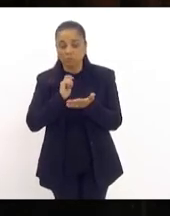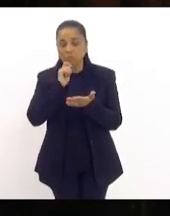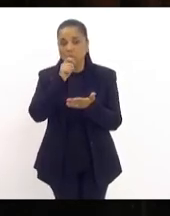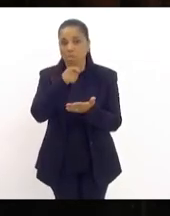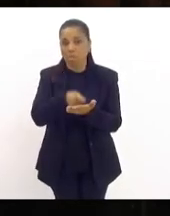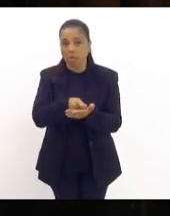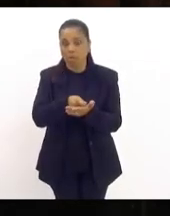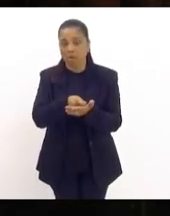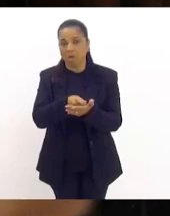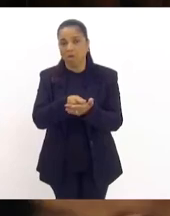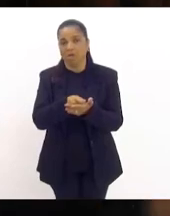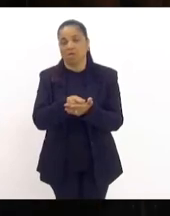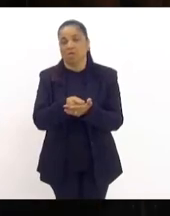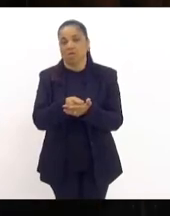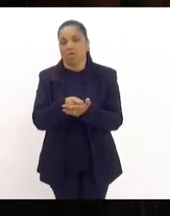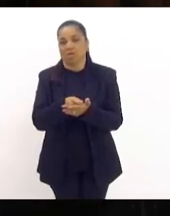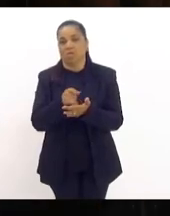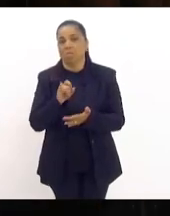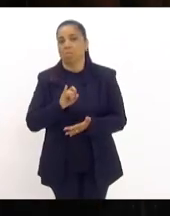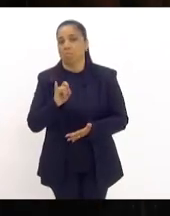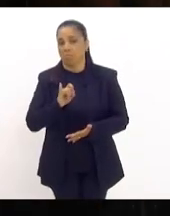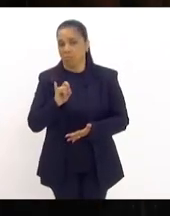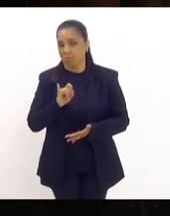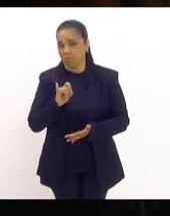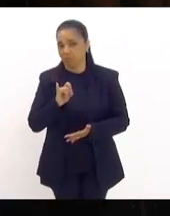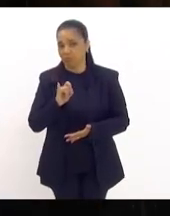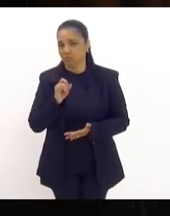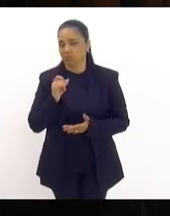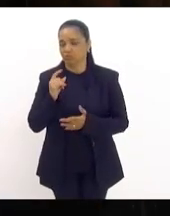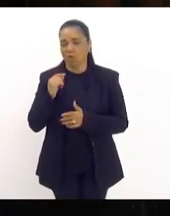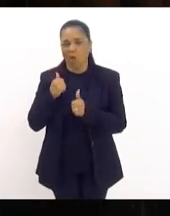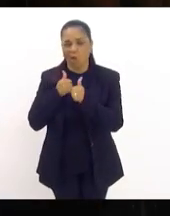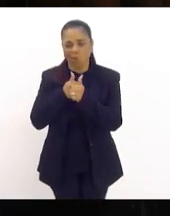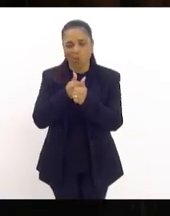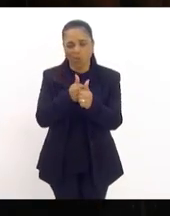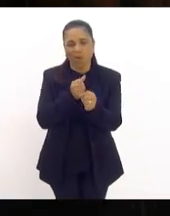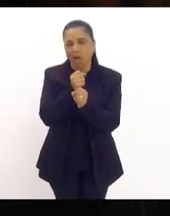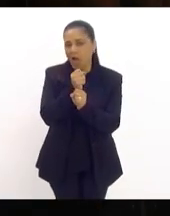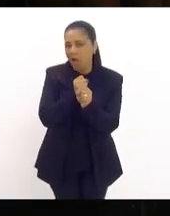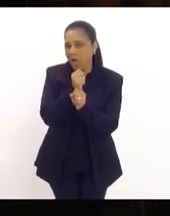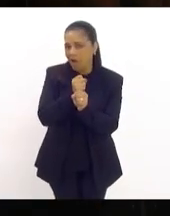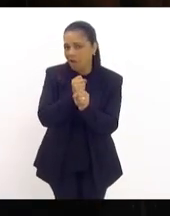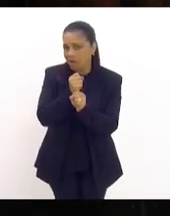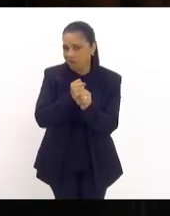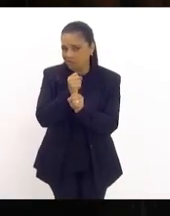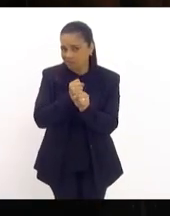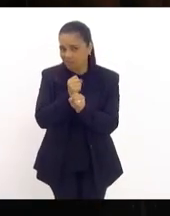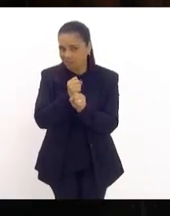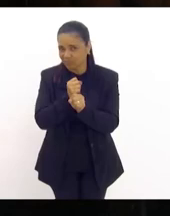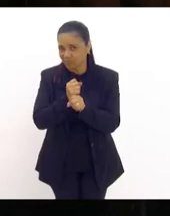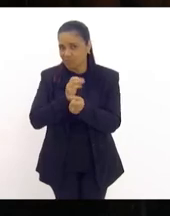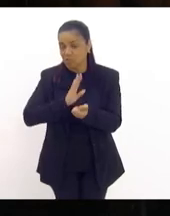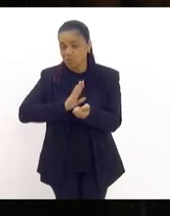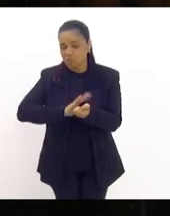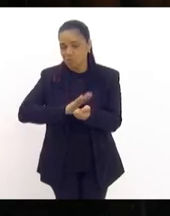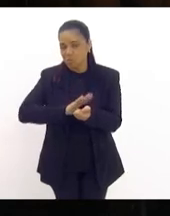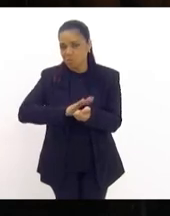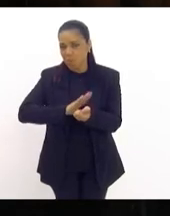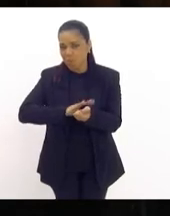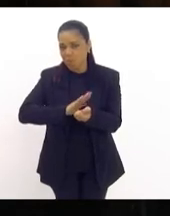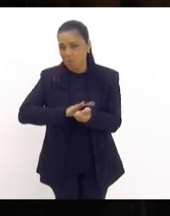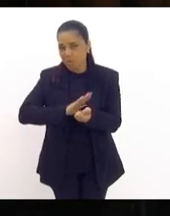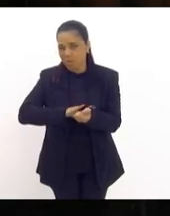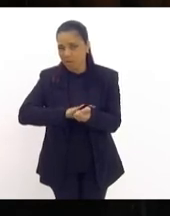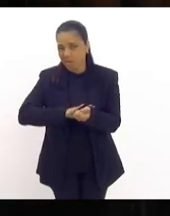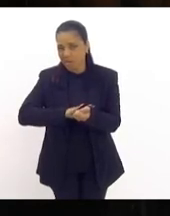time há muitos e muitos anos. E exatamente nesse momento histórico que nós